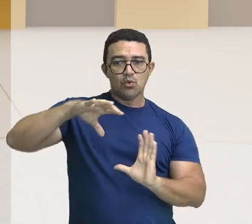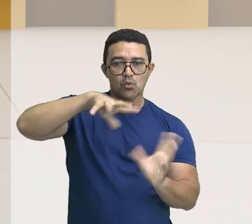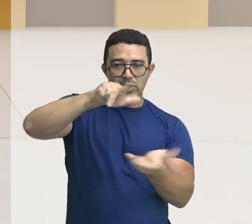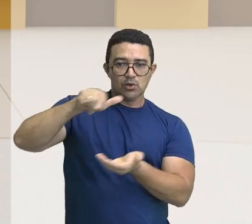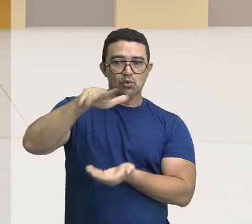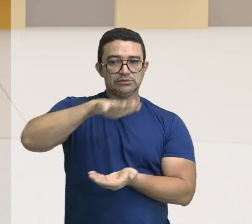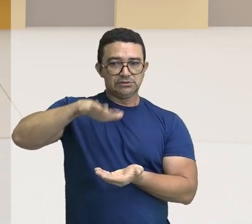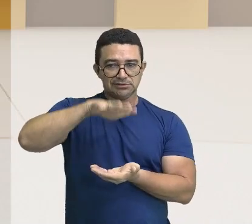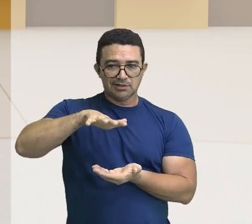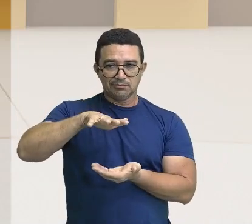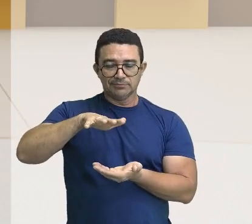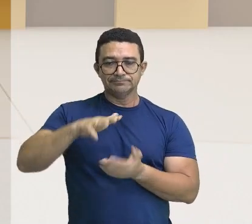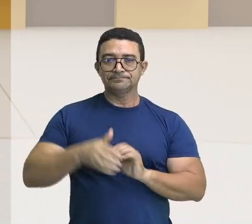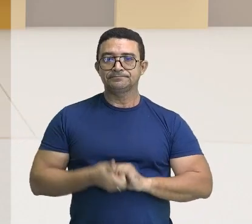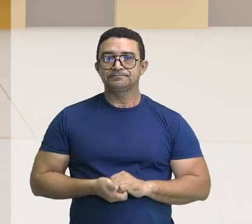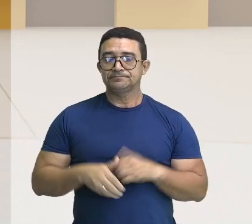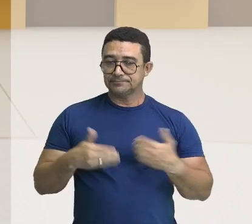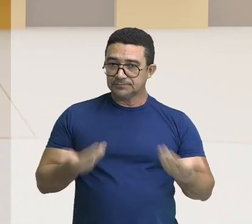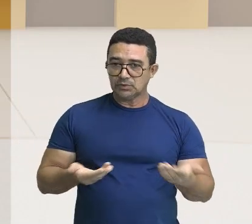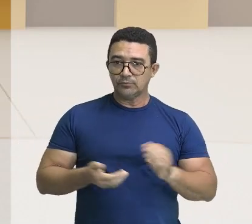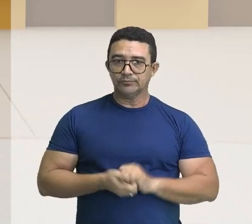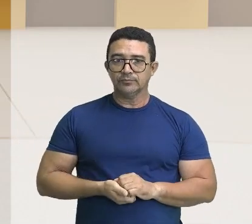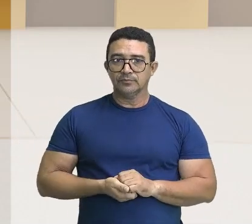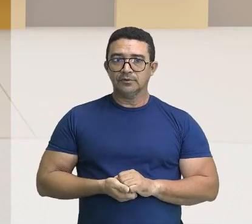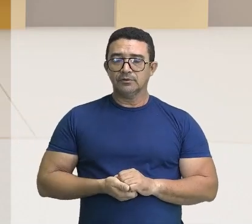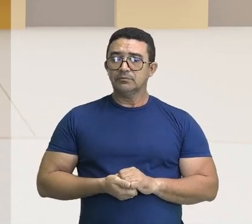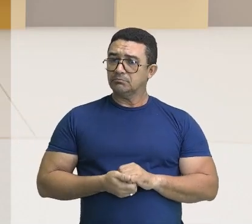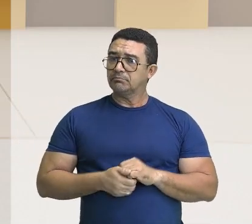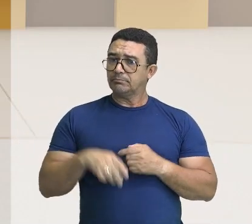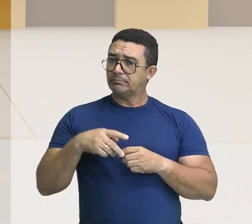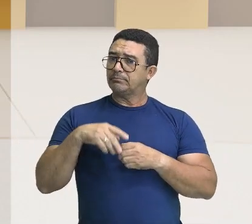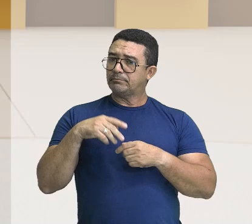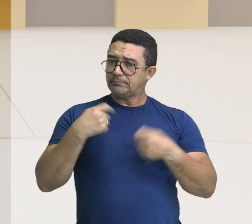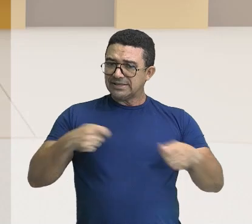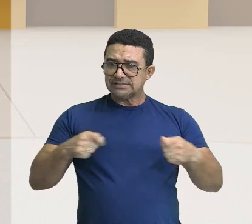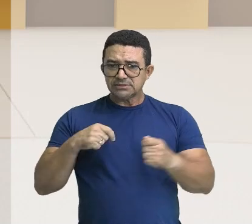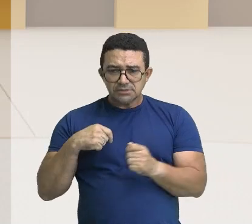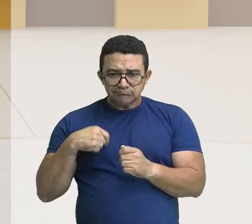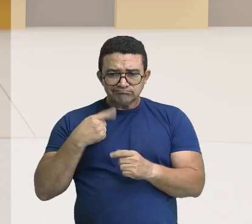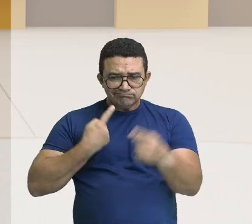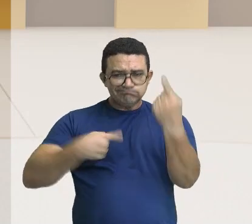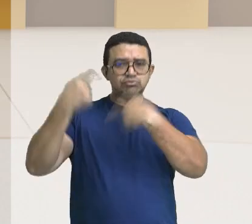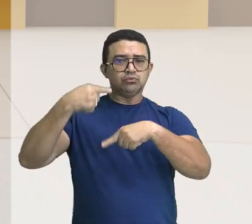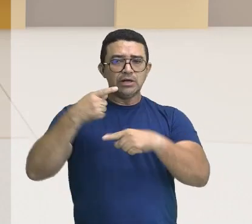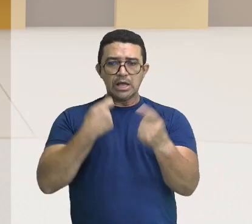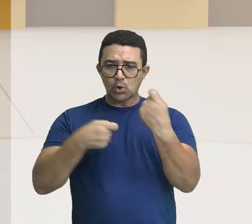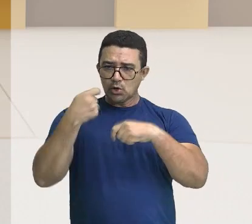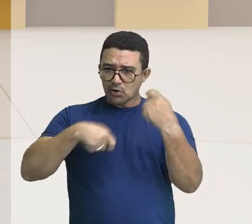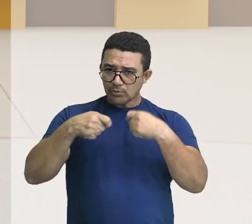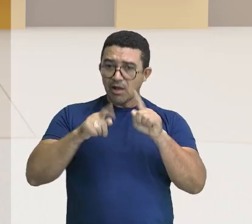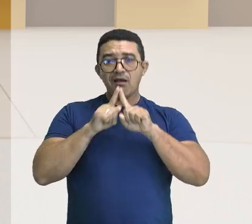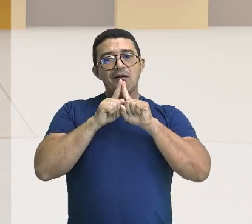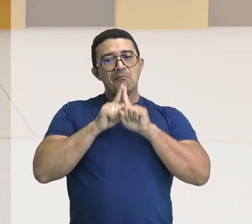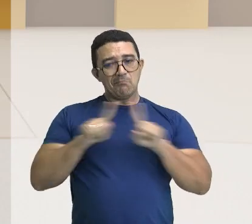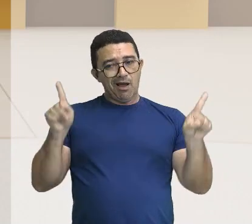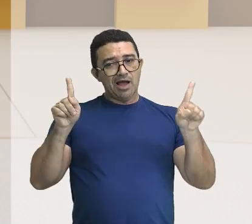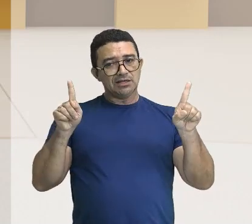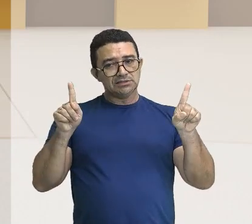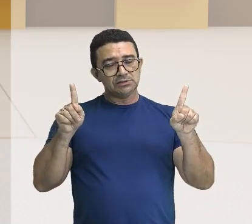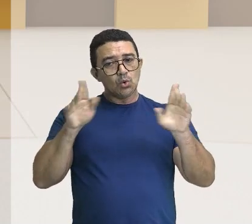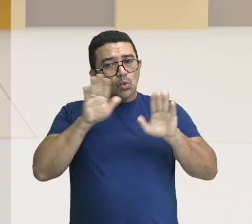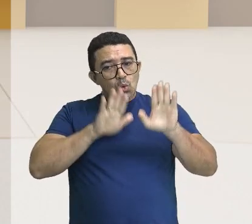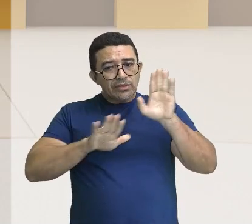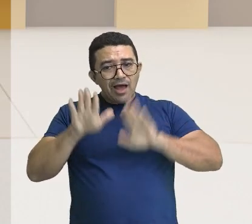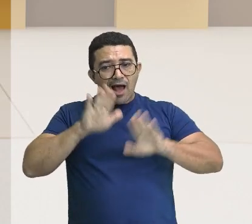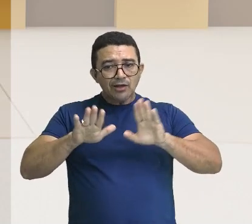Vamos avançar economicamente? Sim. É importante isso, mas de uma maneira sustentável. É possível fazer isso daí.